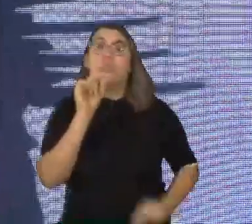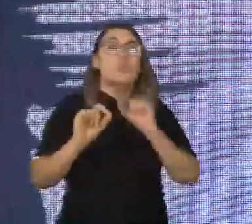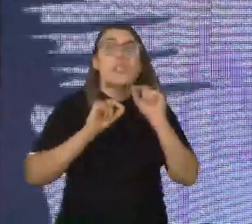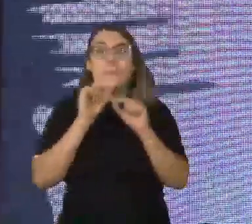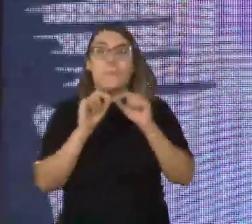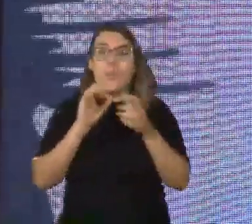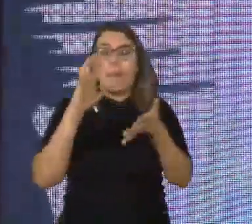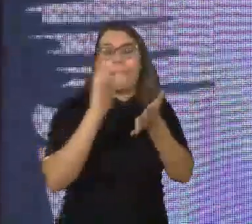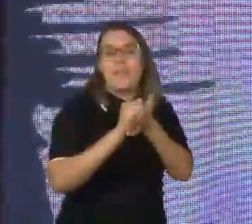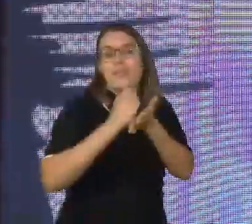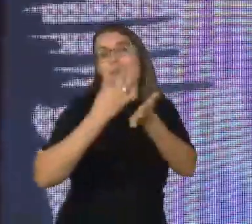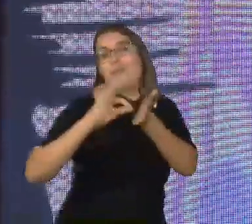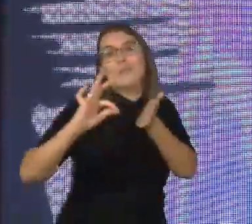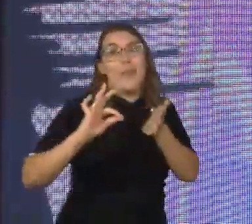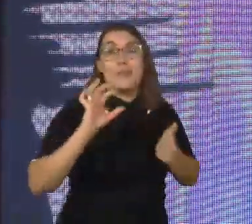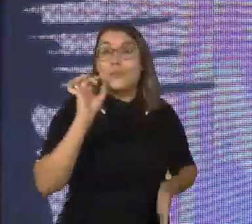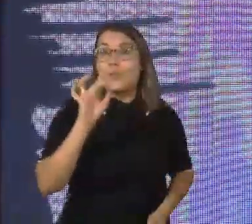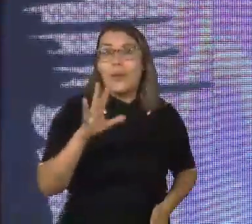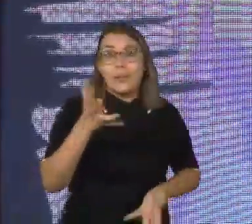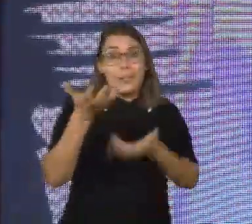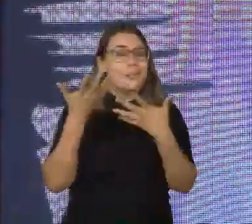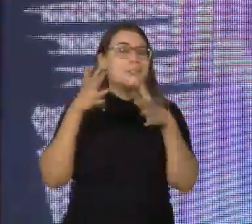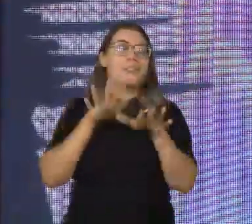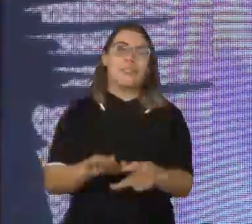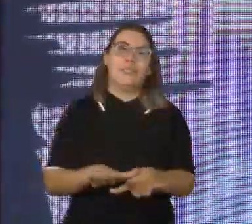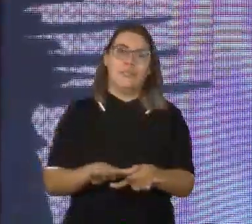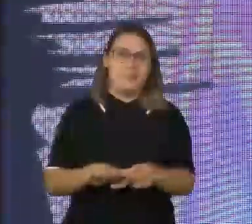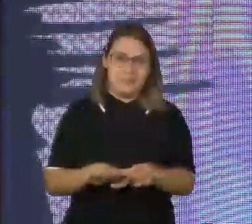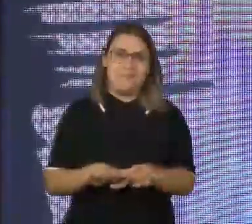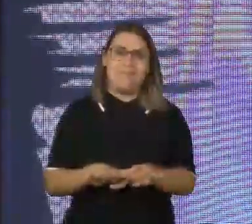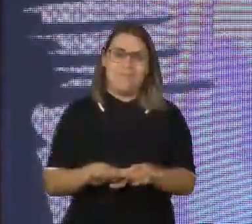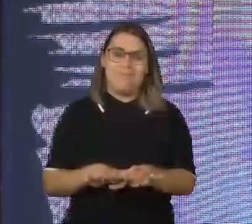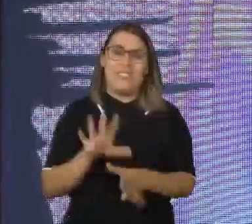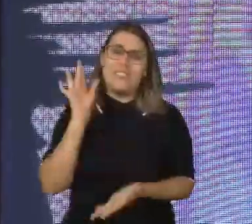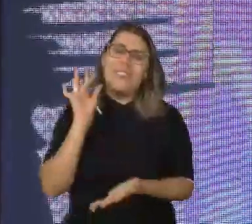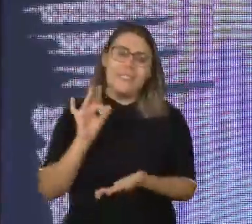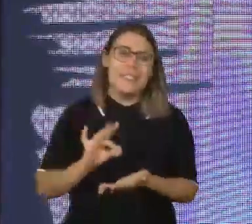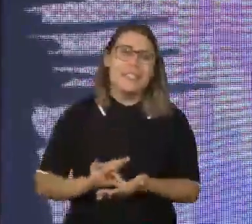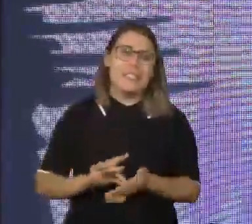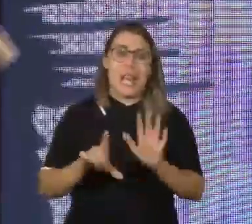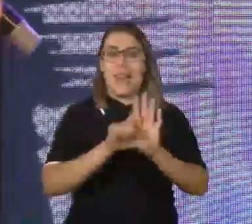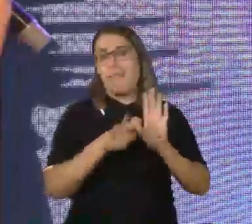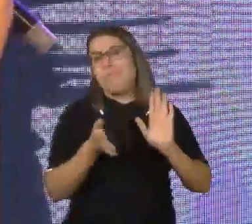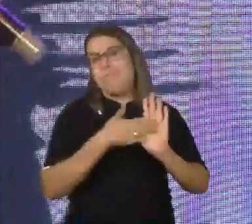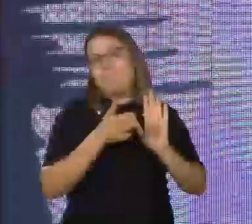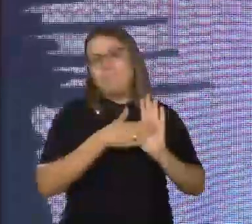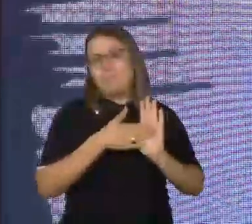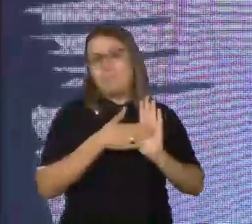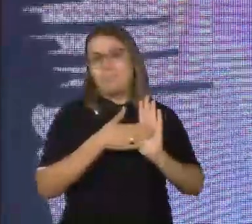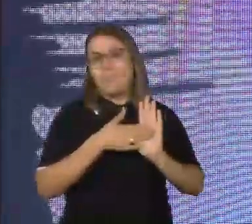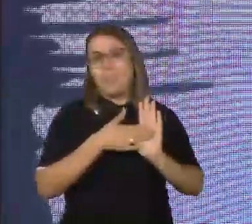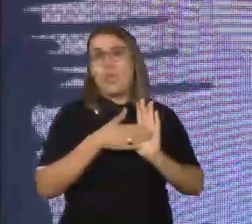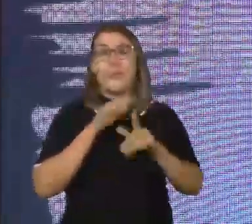que matricular os nossos filhos e exigir que a educação seja da maneira como ela deve ser. A